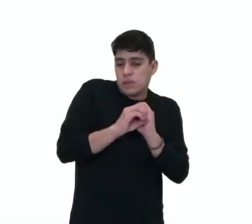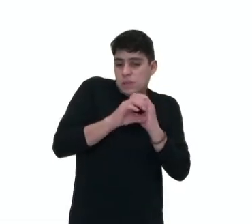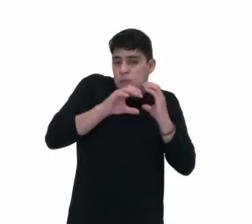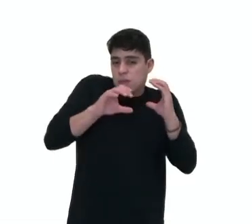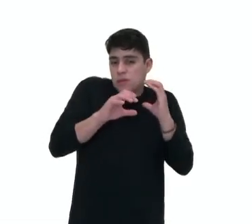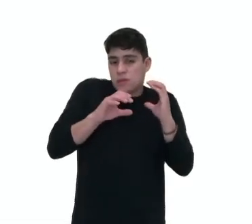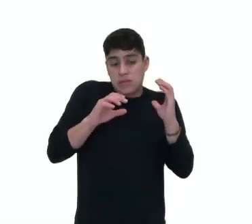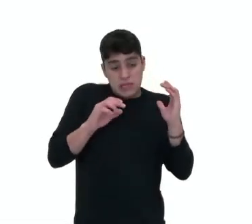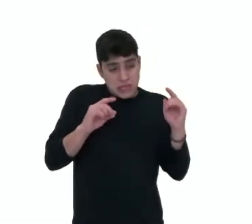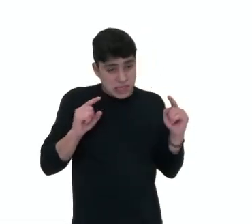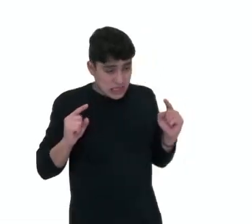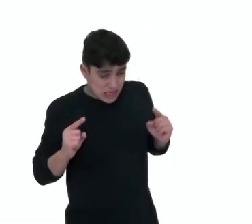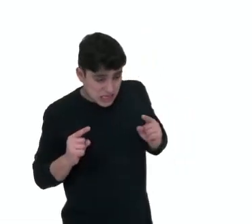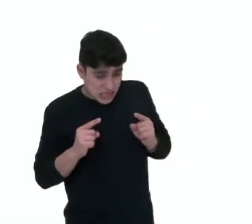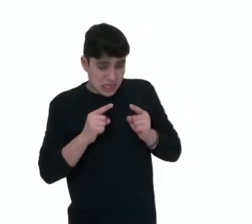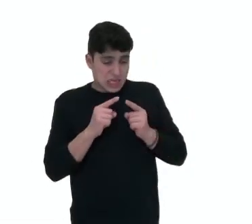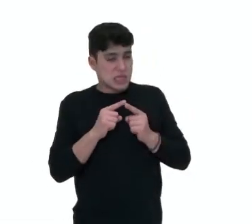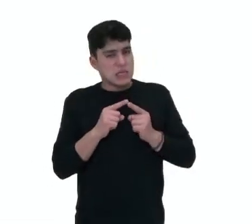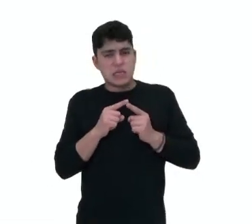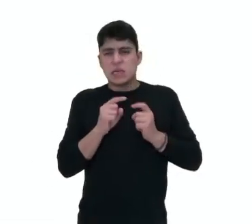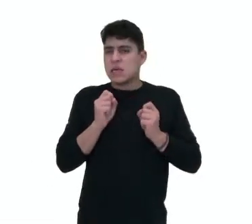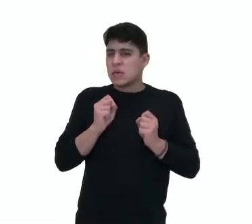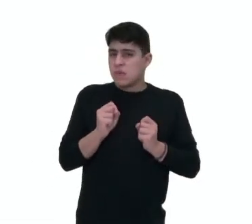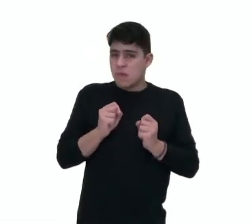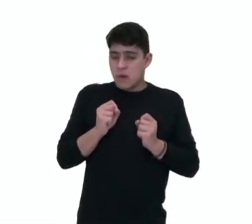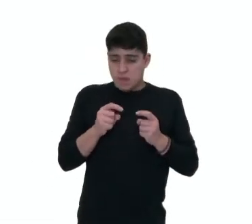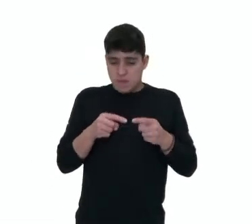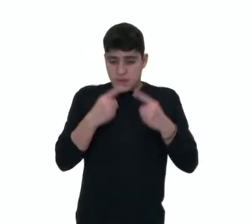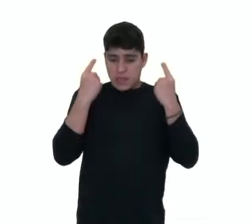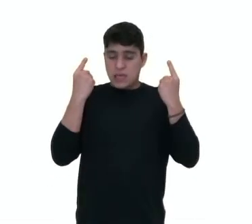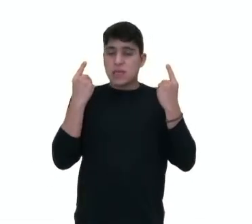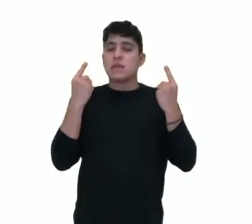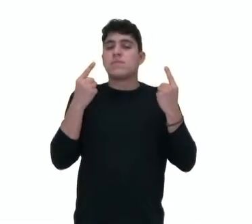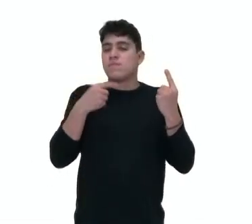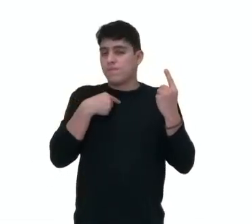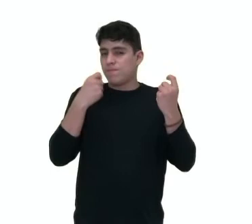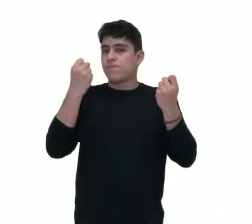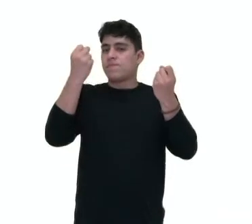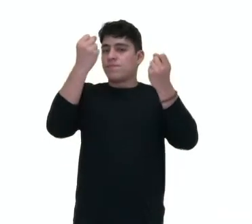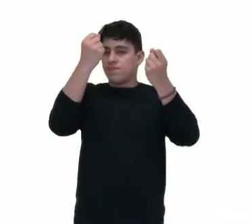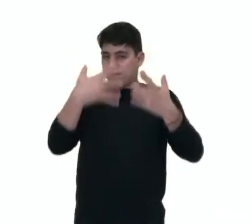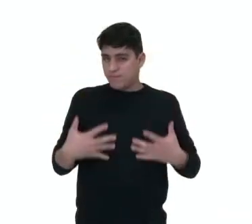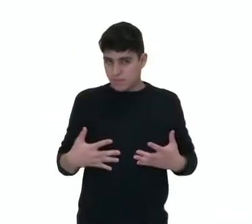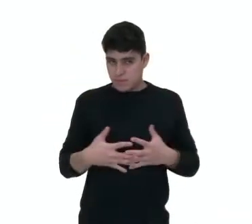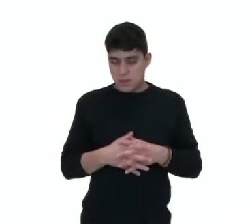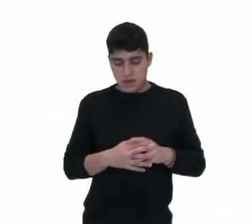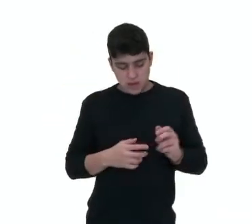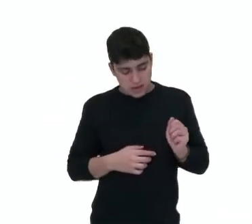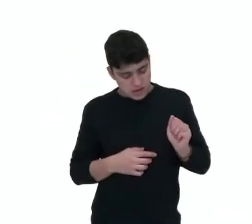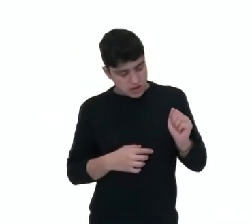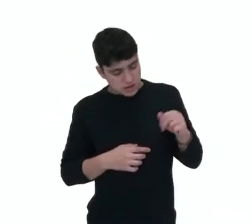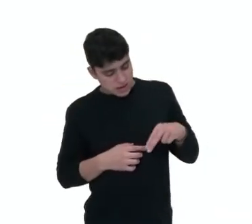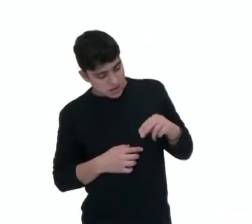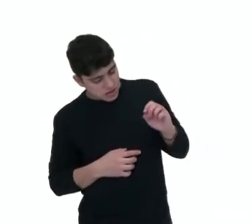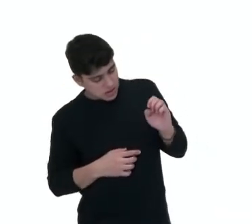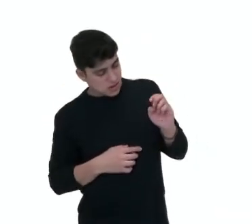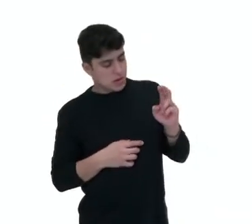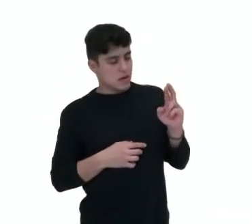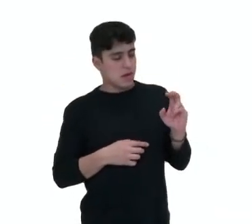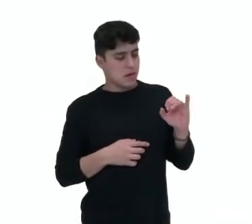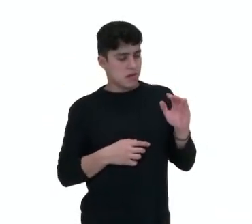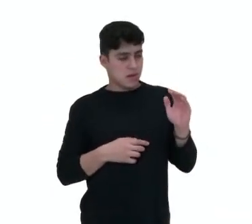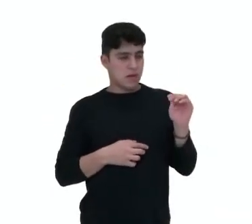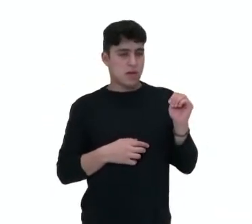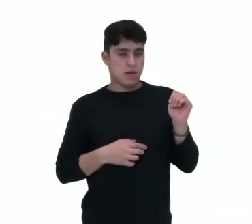acontece com essa estrutura? Será que ela pode romper? Nós vamos falar sobre isso. Então, aneurismas pequenos costumam